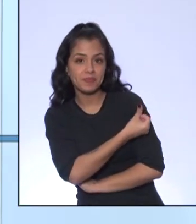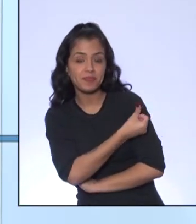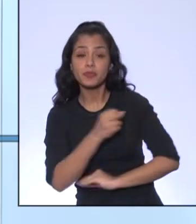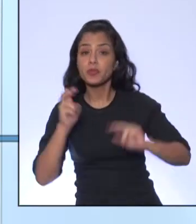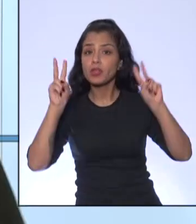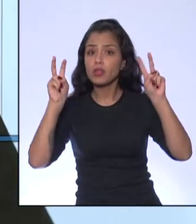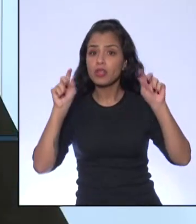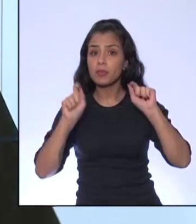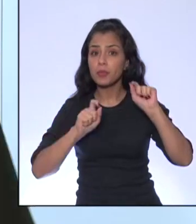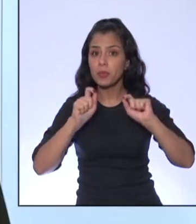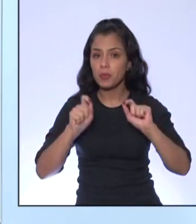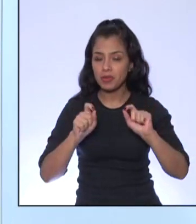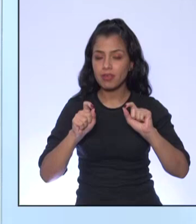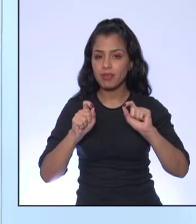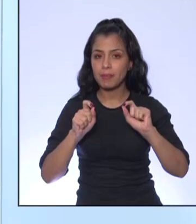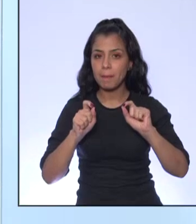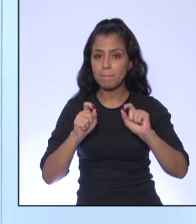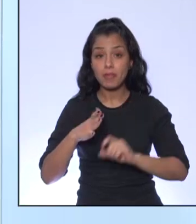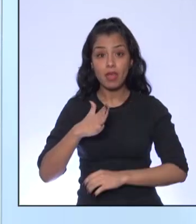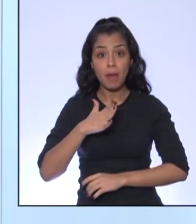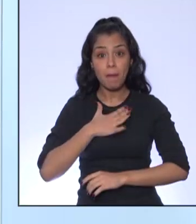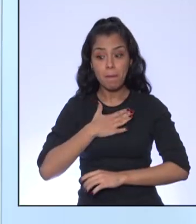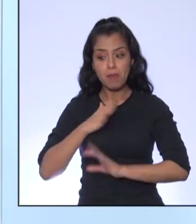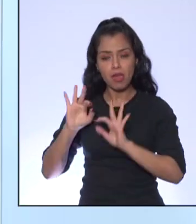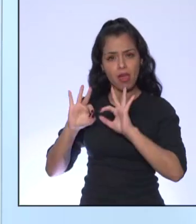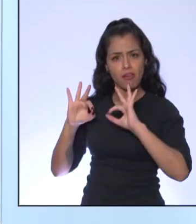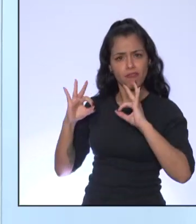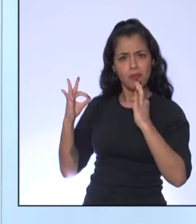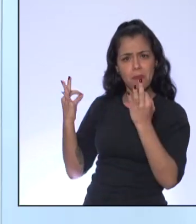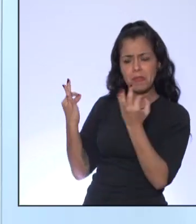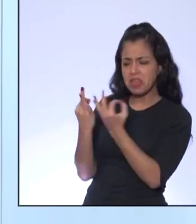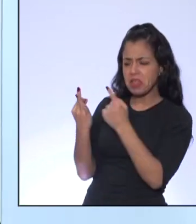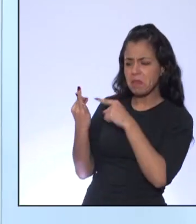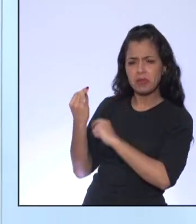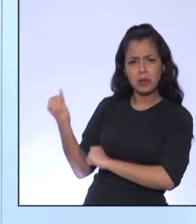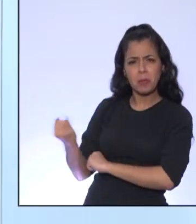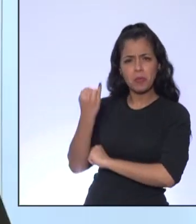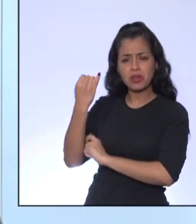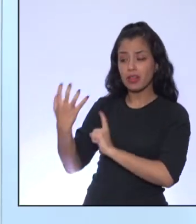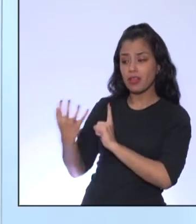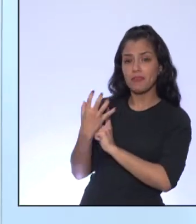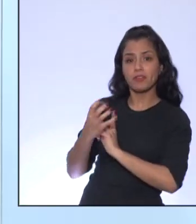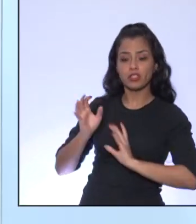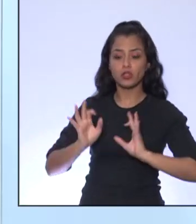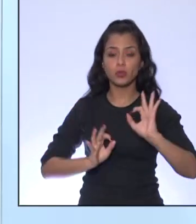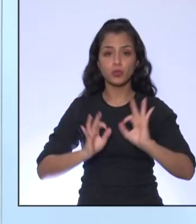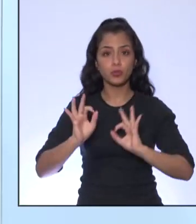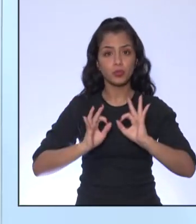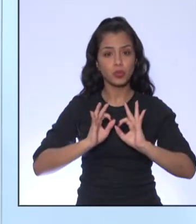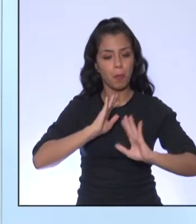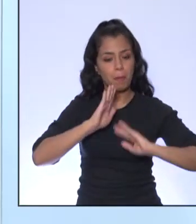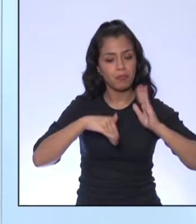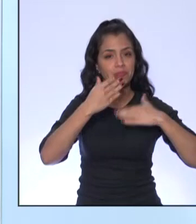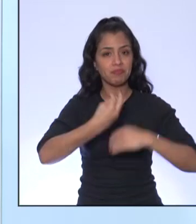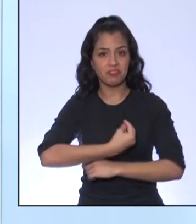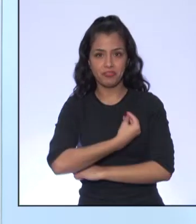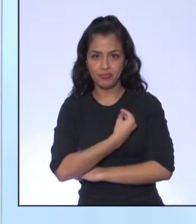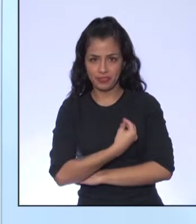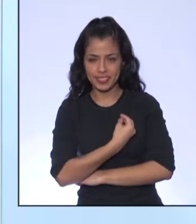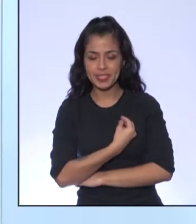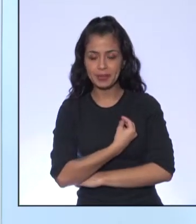nossa aula é Minha família e a sua importância na construção do meu projeto de vida. A gente